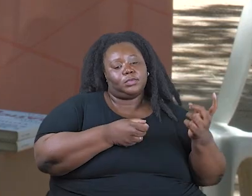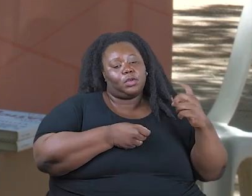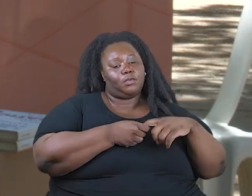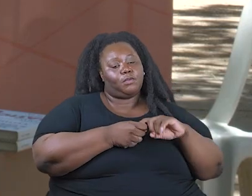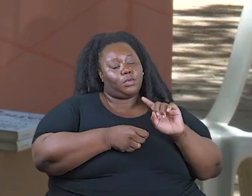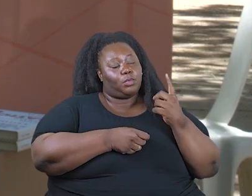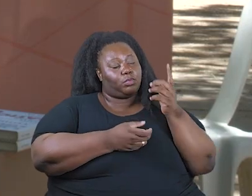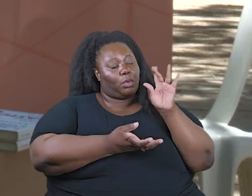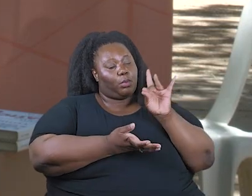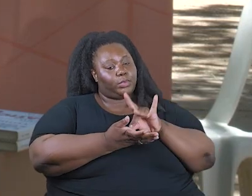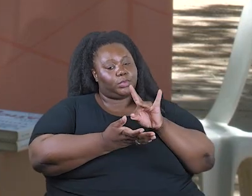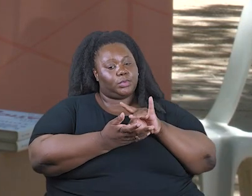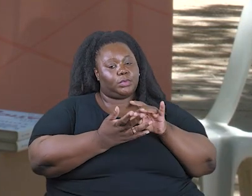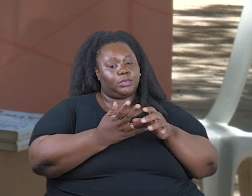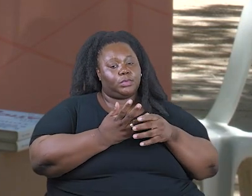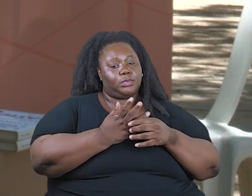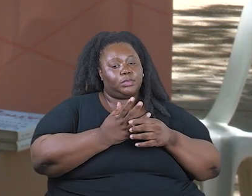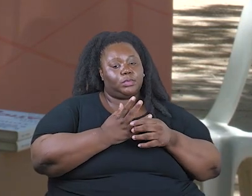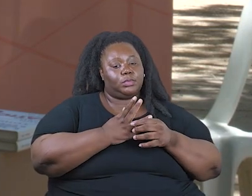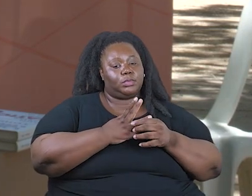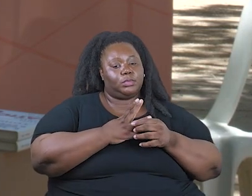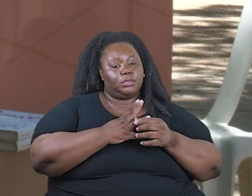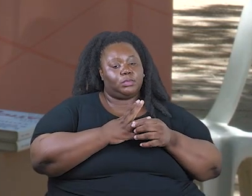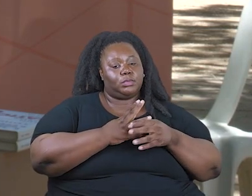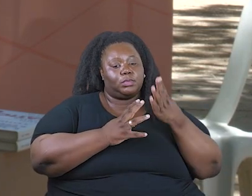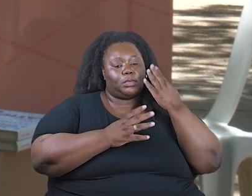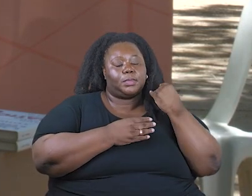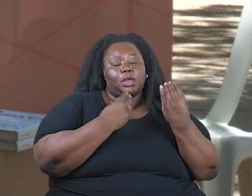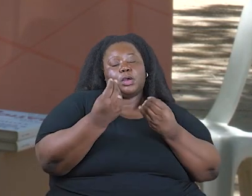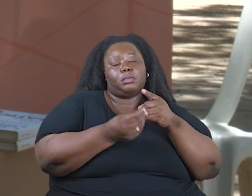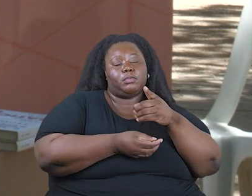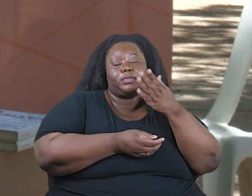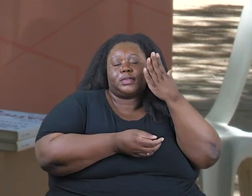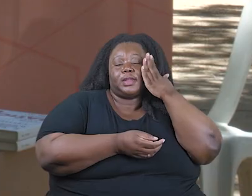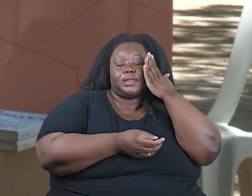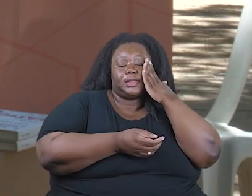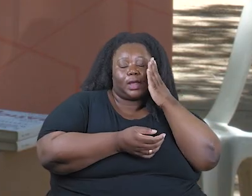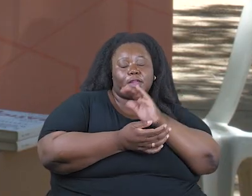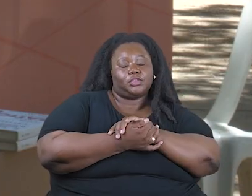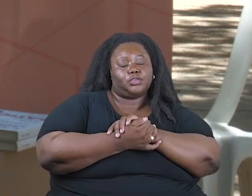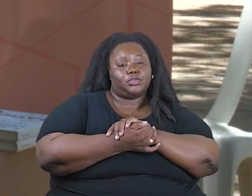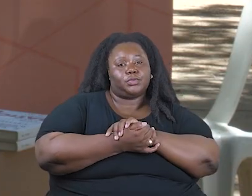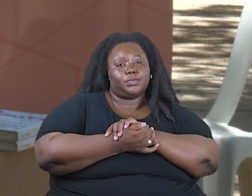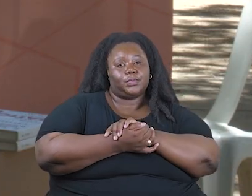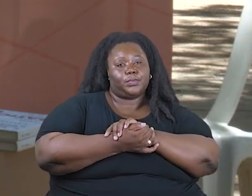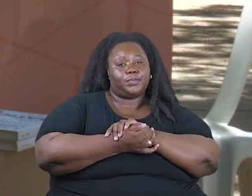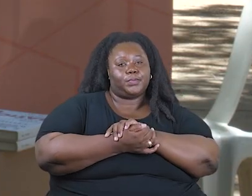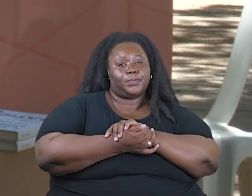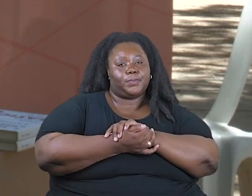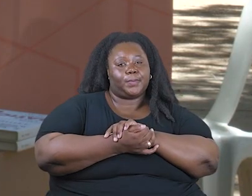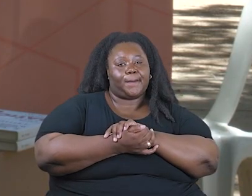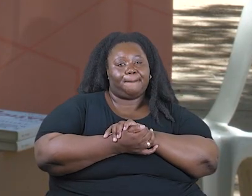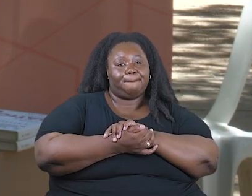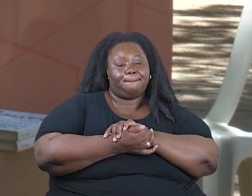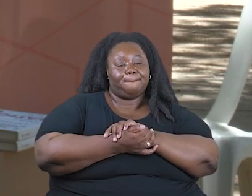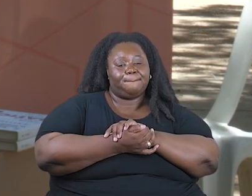volta com a questão da originalidade. Então, saber como é que você entende essa questão.